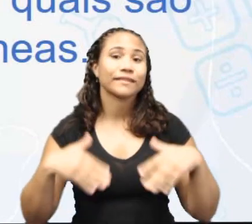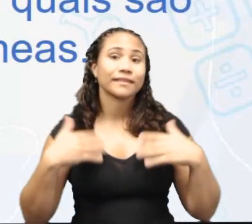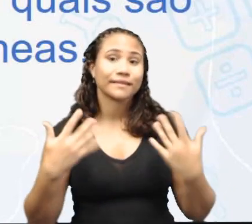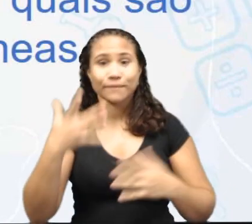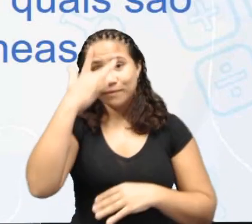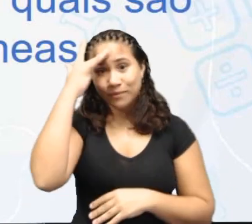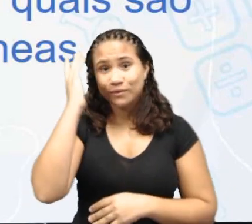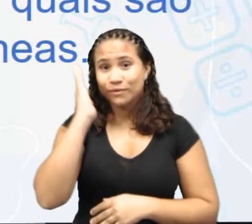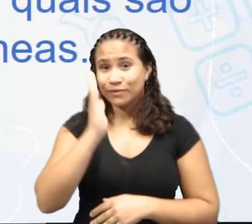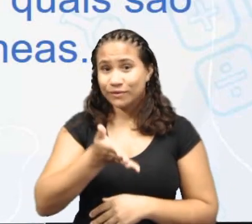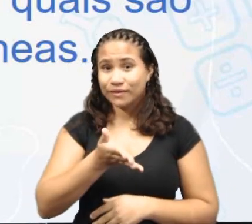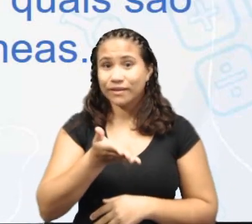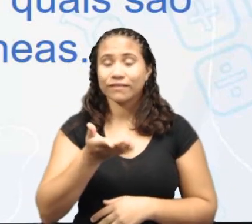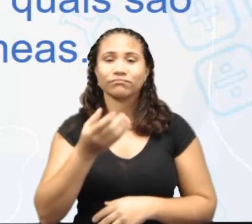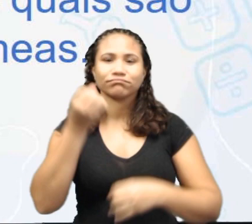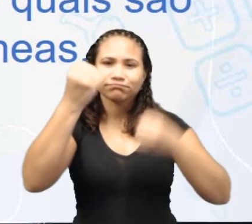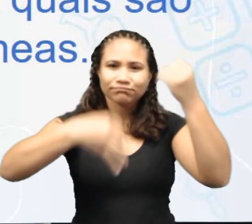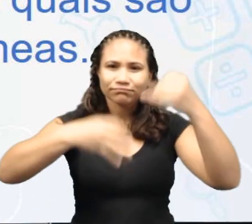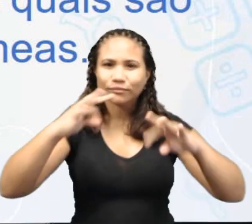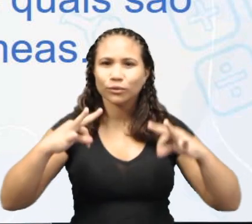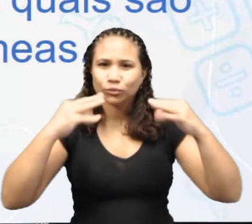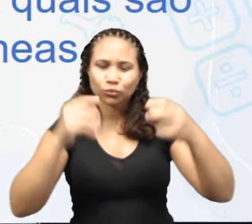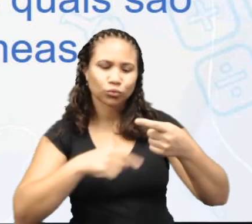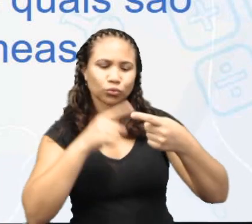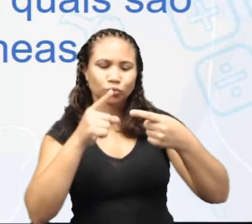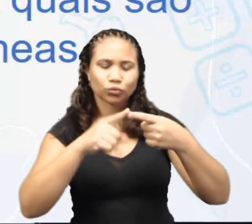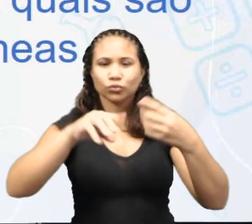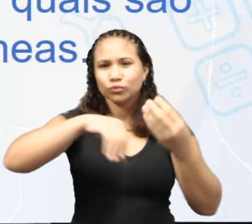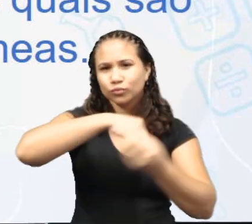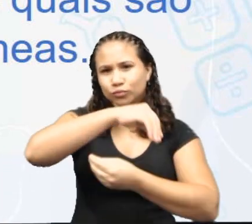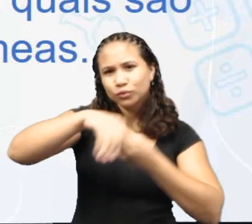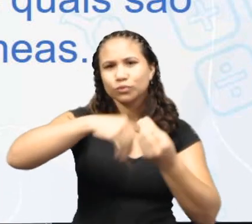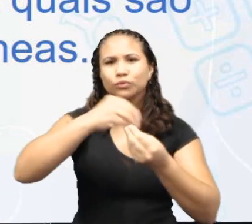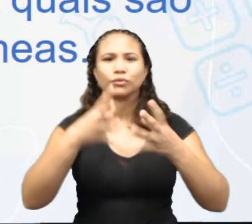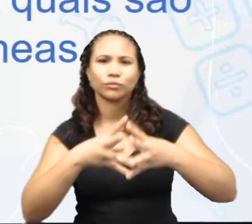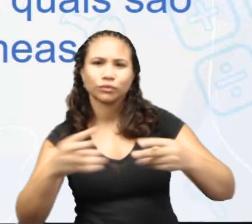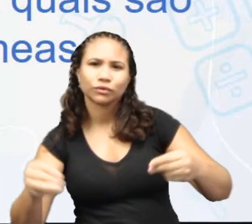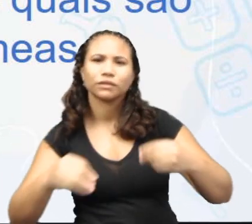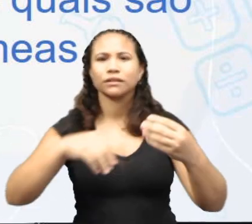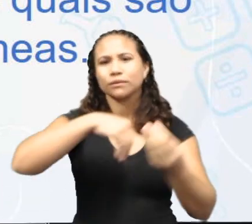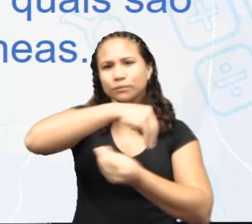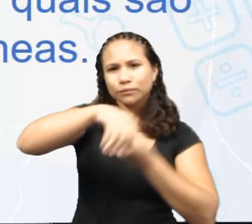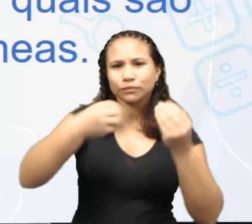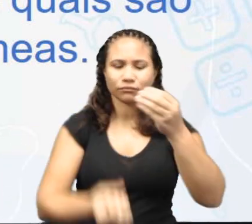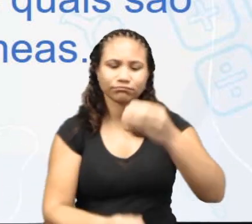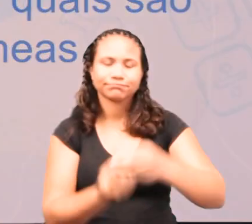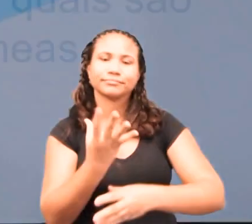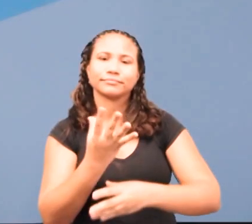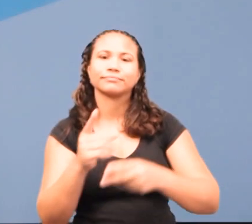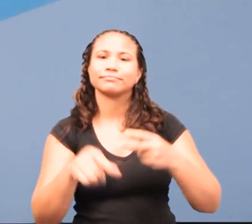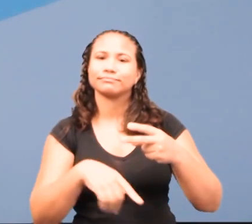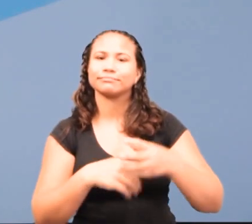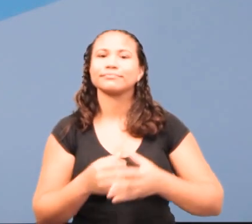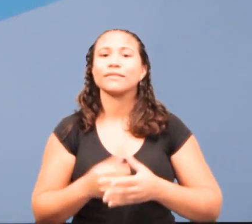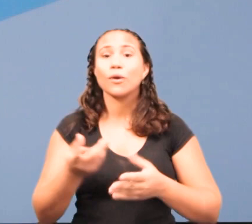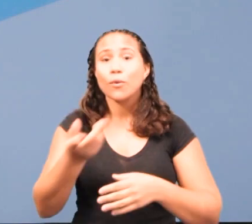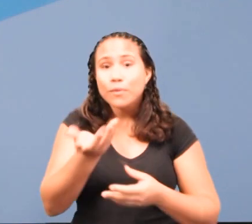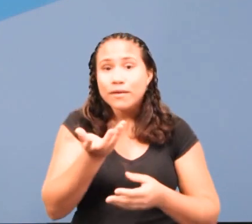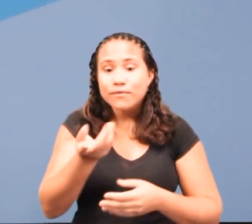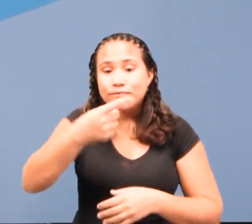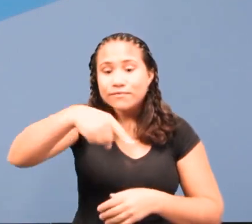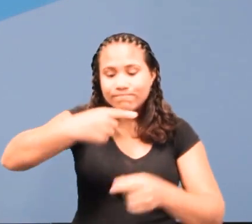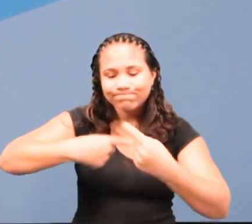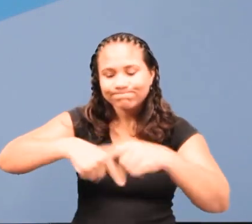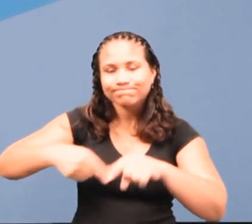Então, pessoal, já que a gente já falou tudo sobre misturas homogêneas e heterogêneas, eu tenho um desafio para vocês. Eu quero que vocês procurem em